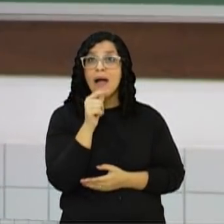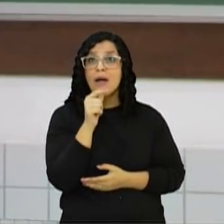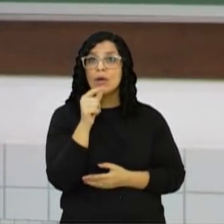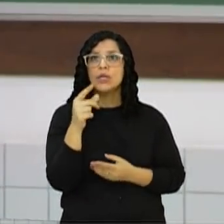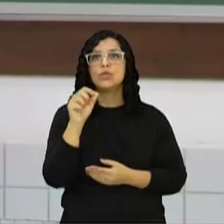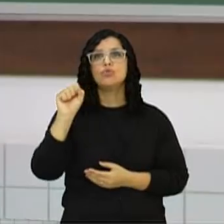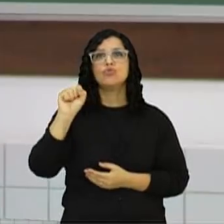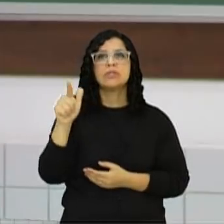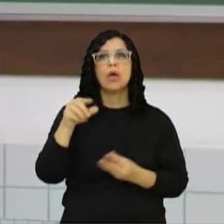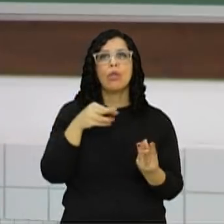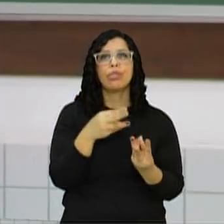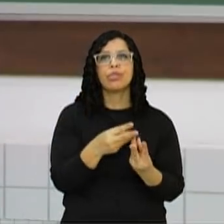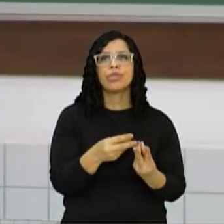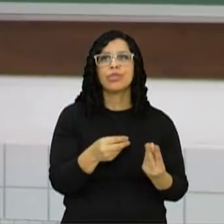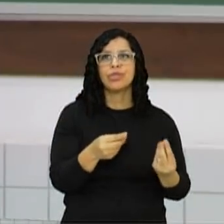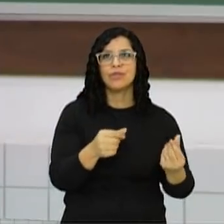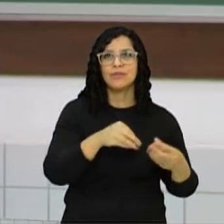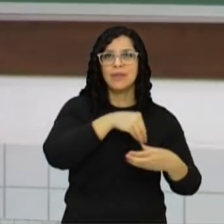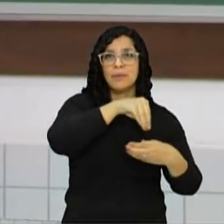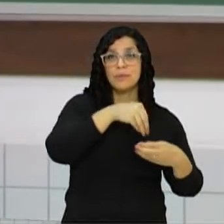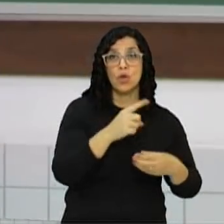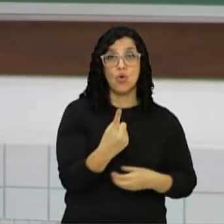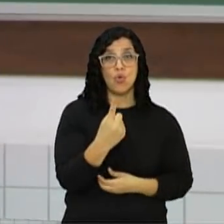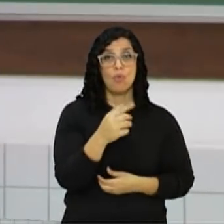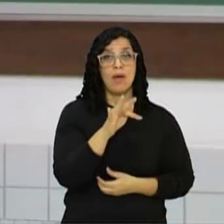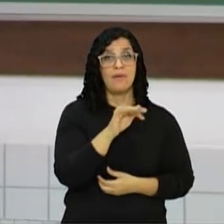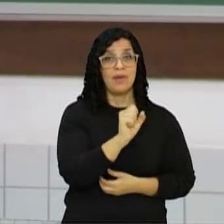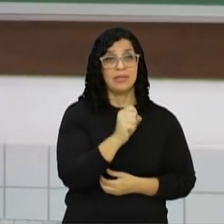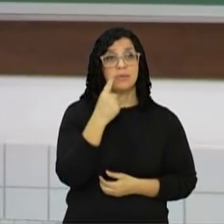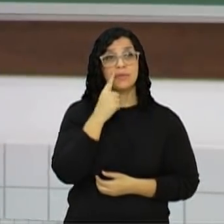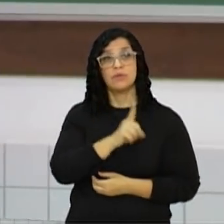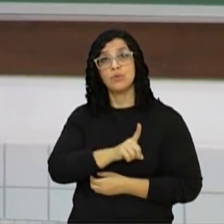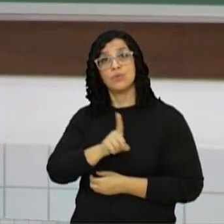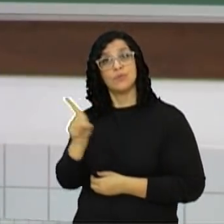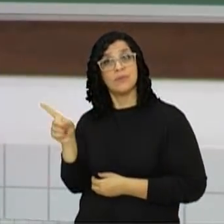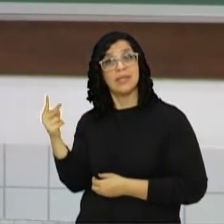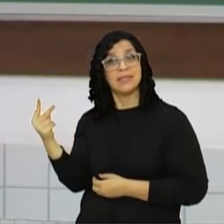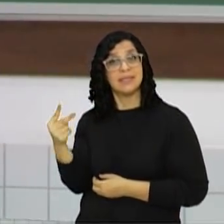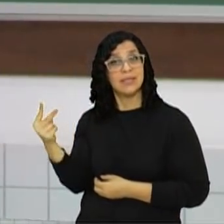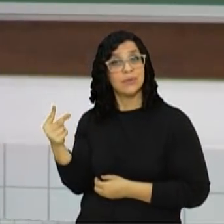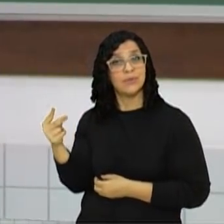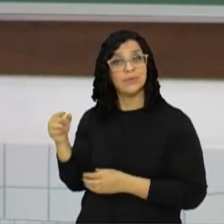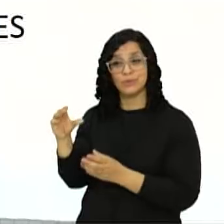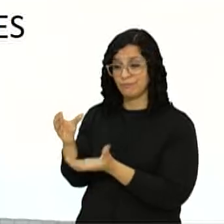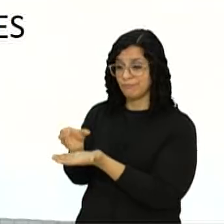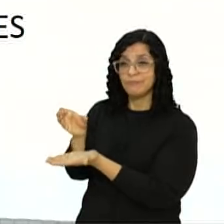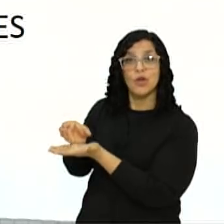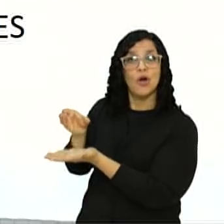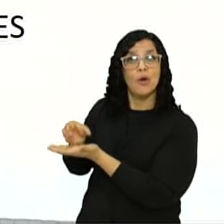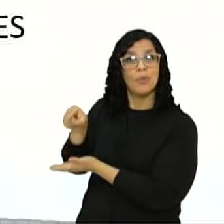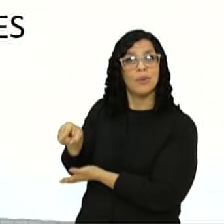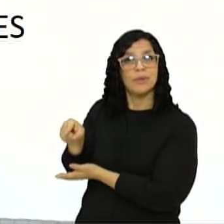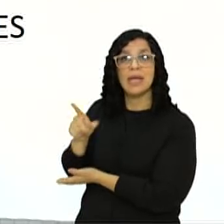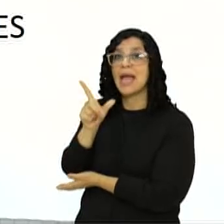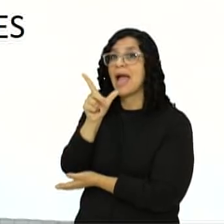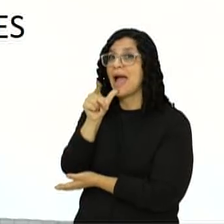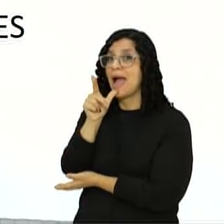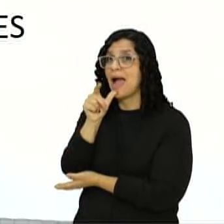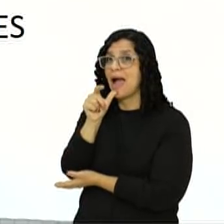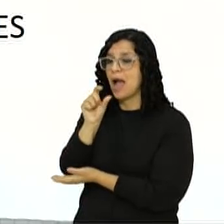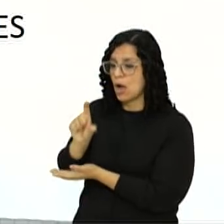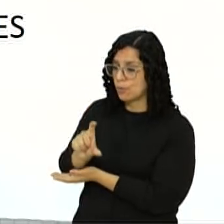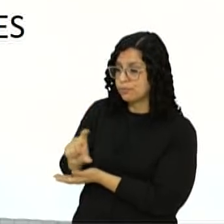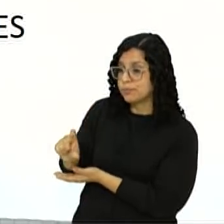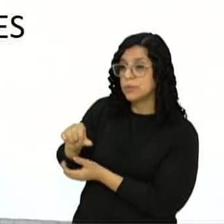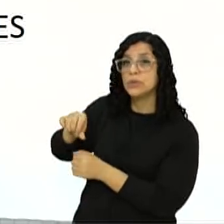dissolveu o quê? O sal, uma fase. Mas observem a segunda situação. Eu peguei água